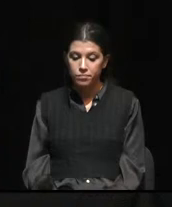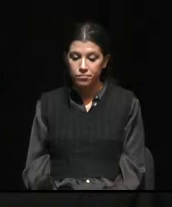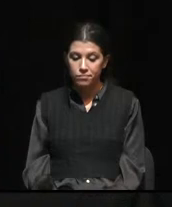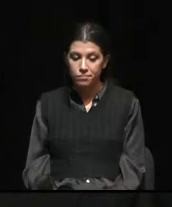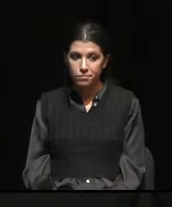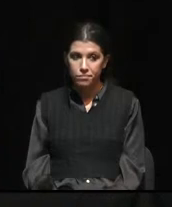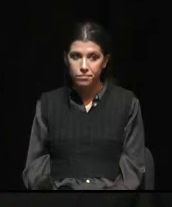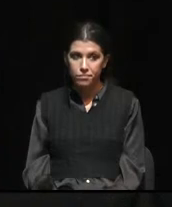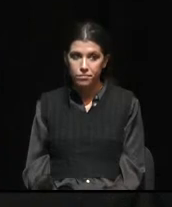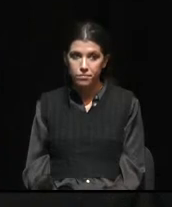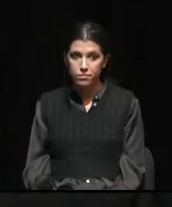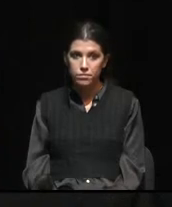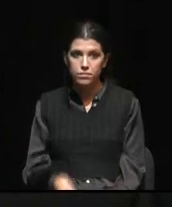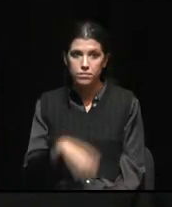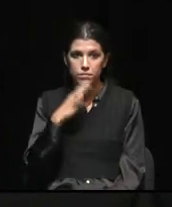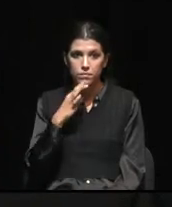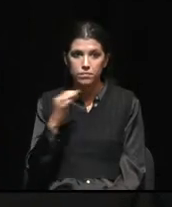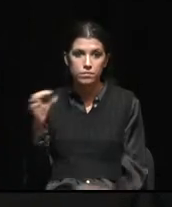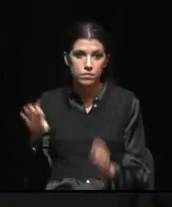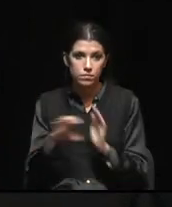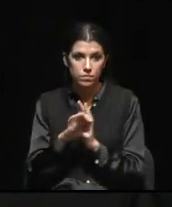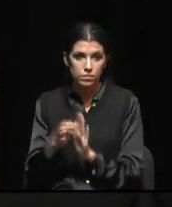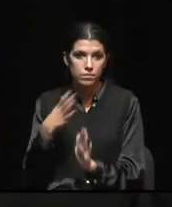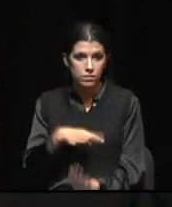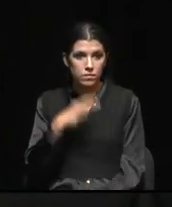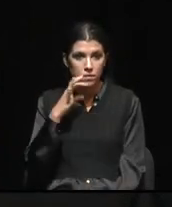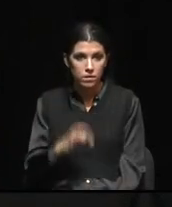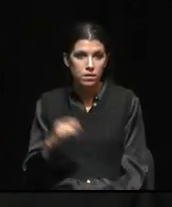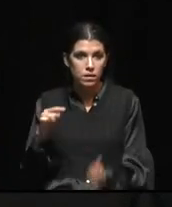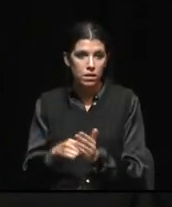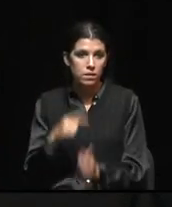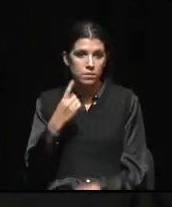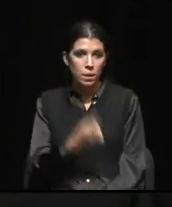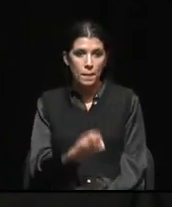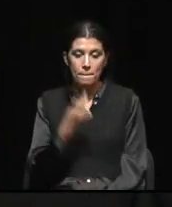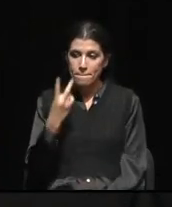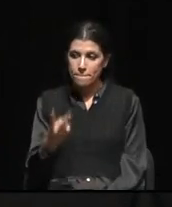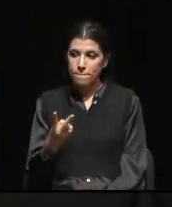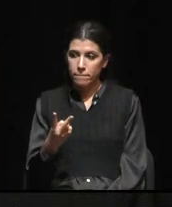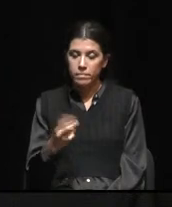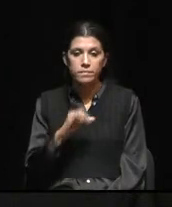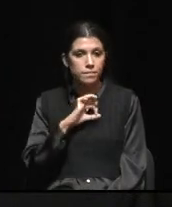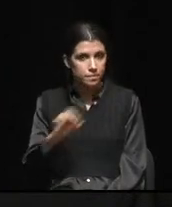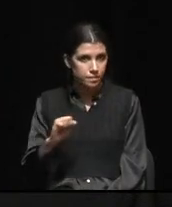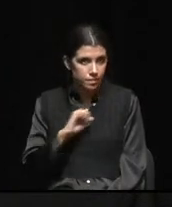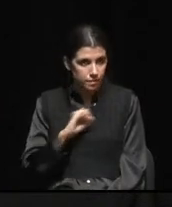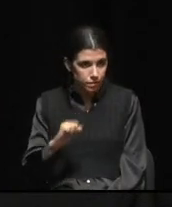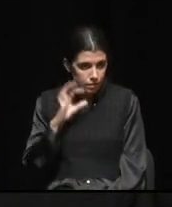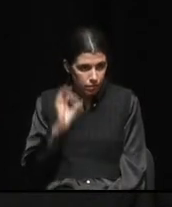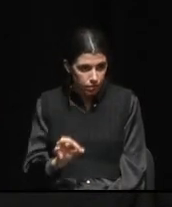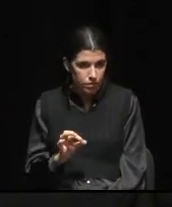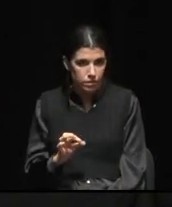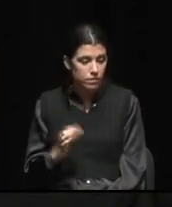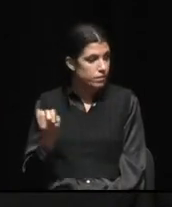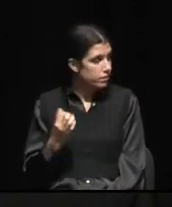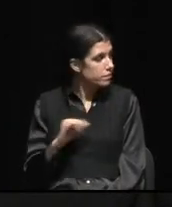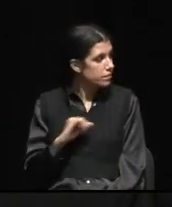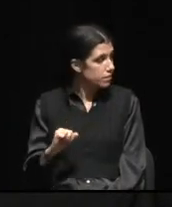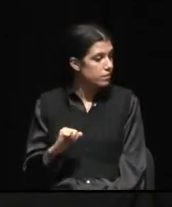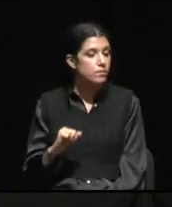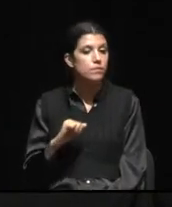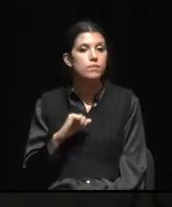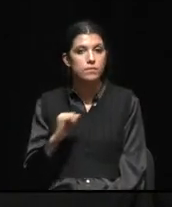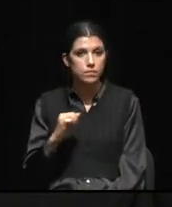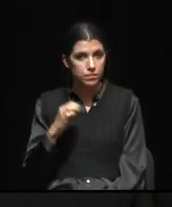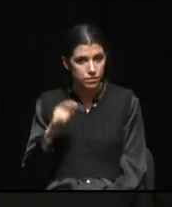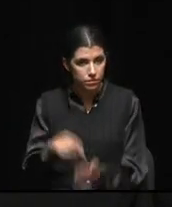do confirmar o CD o chega quer confirmar que os pontos um e dois Foram contra estavam contra o voto